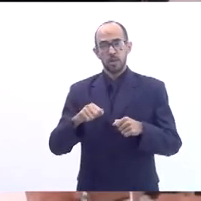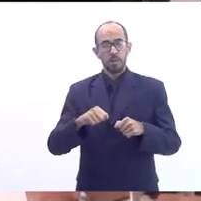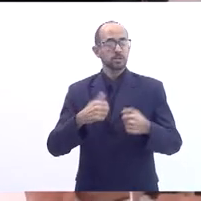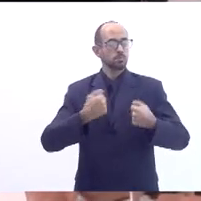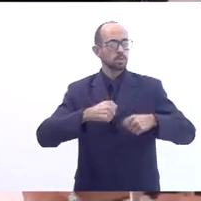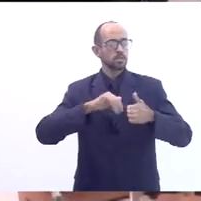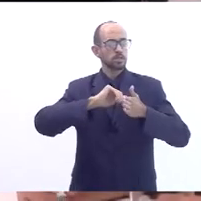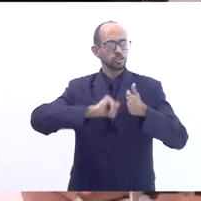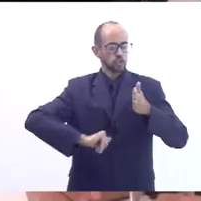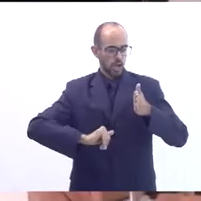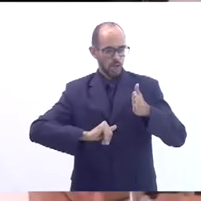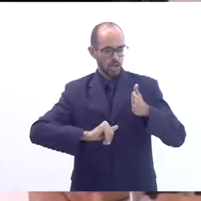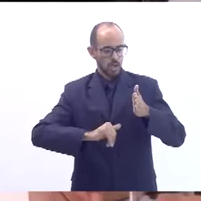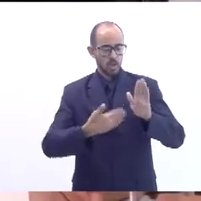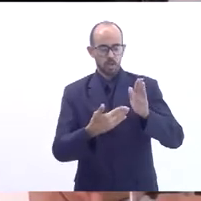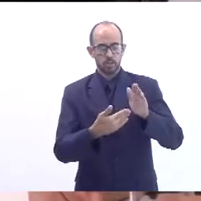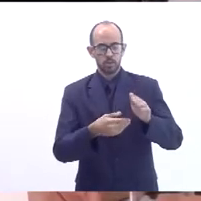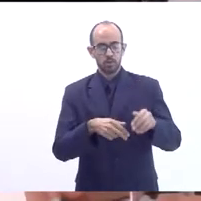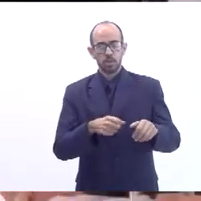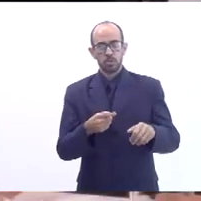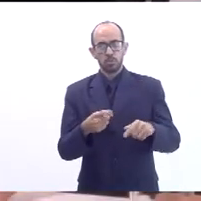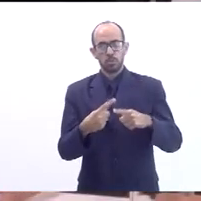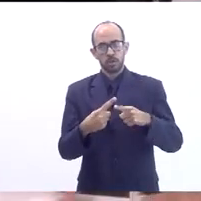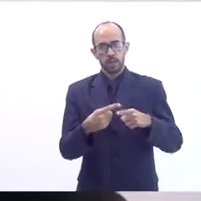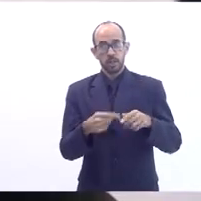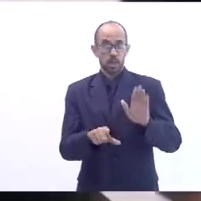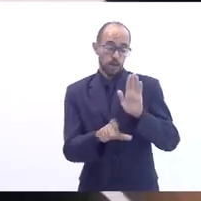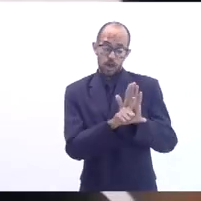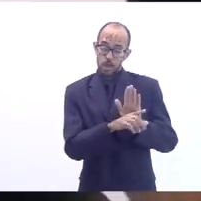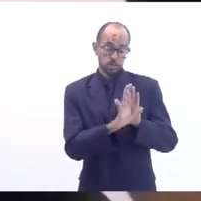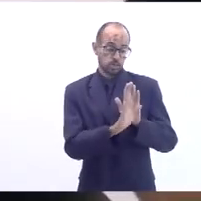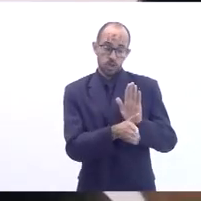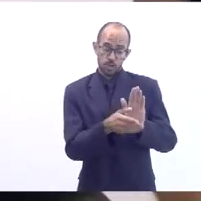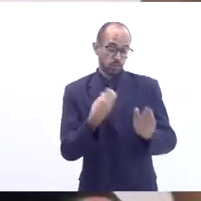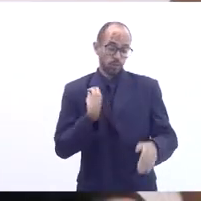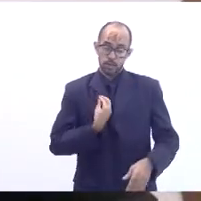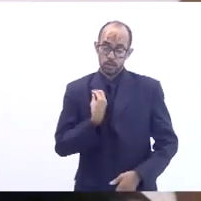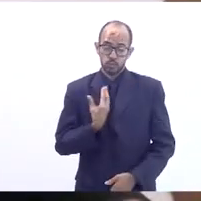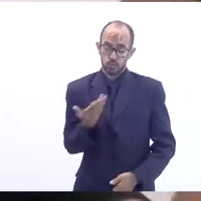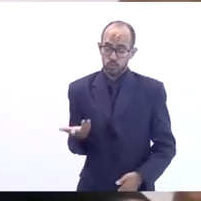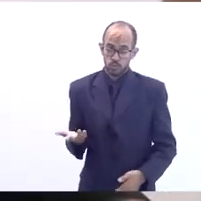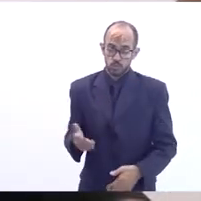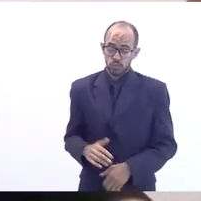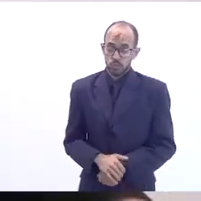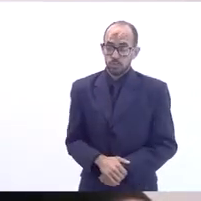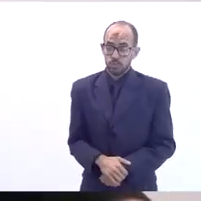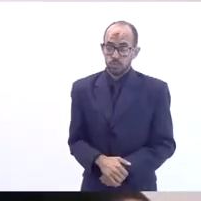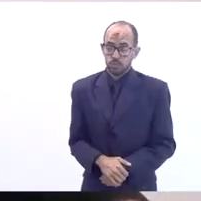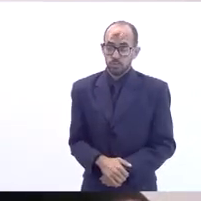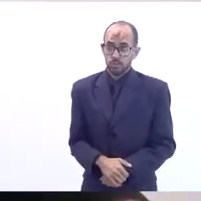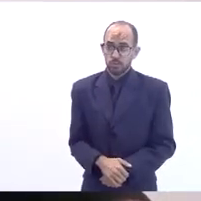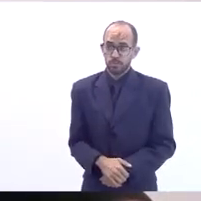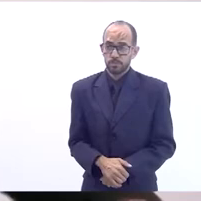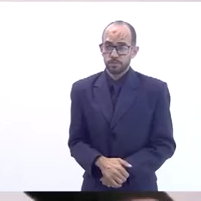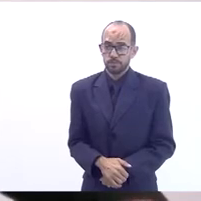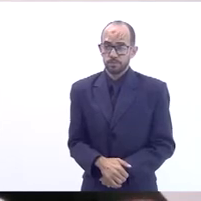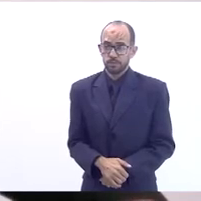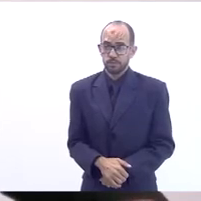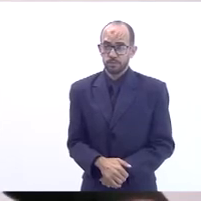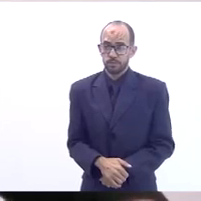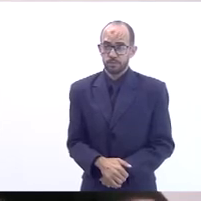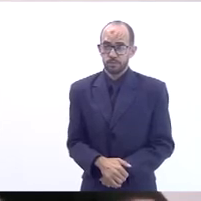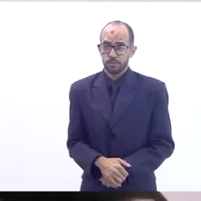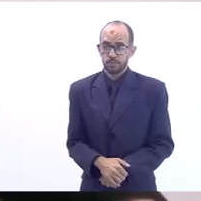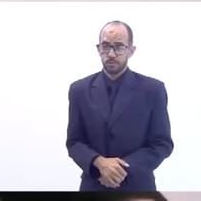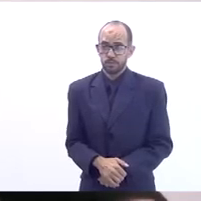derrubar isso enquanto tiver na lei tá valendo a a bola é mais alguém